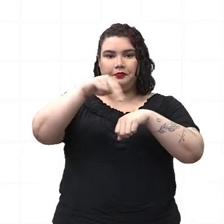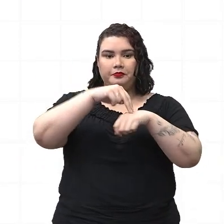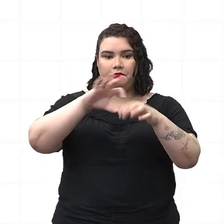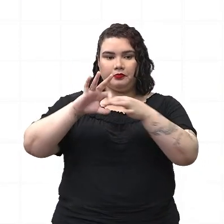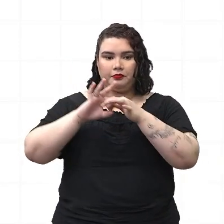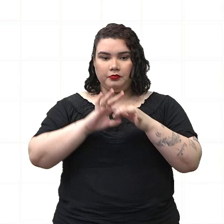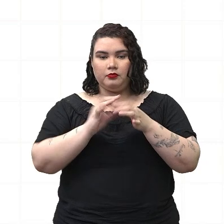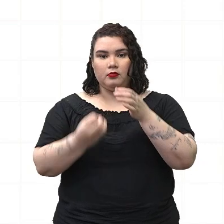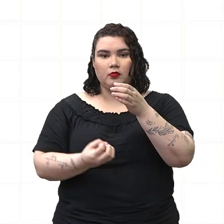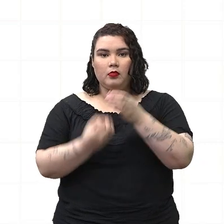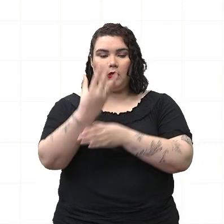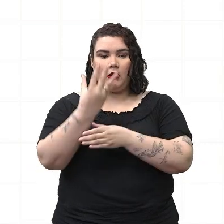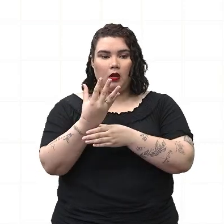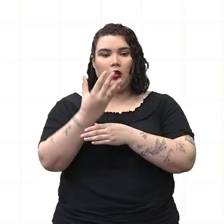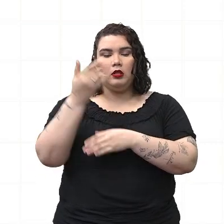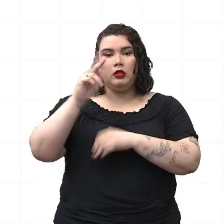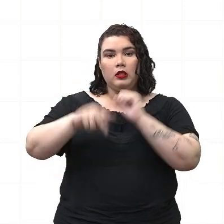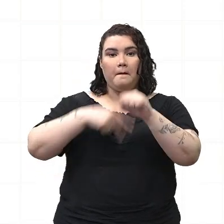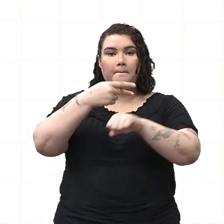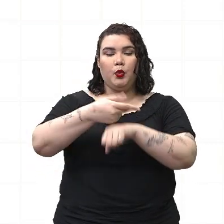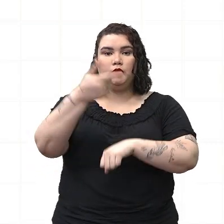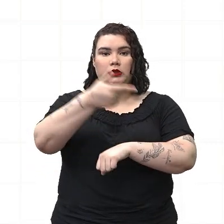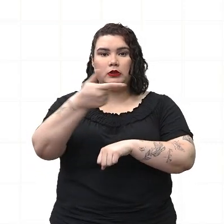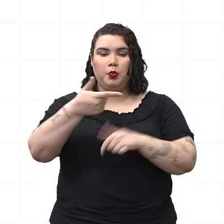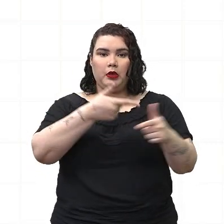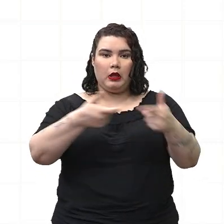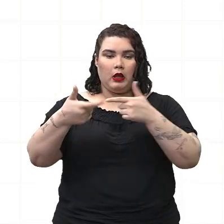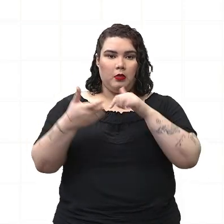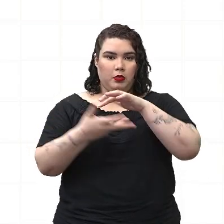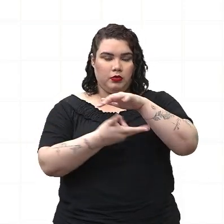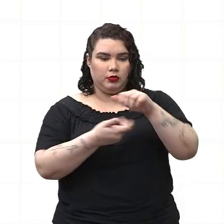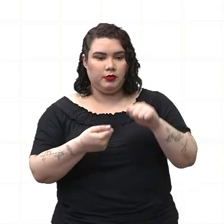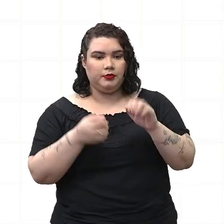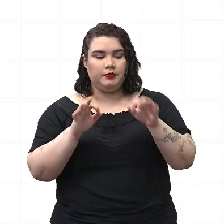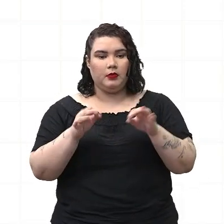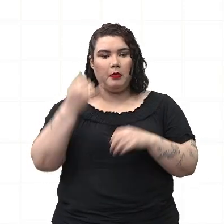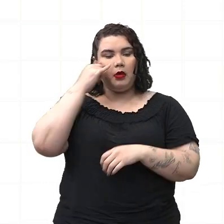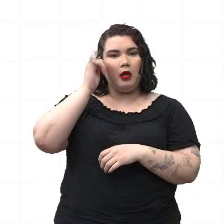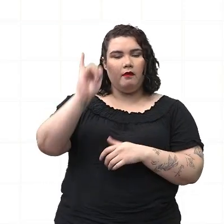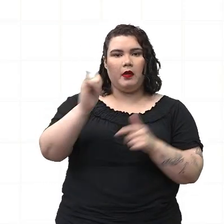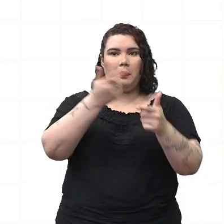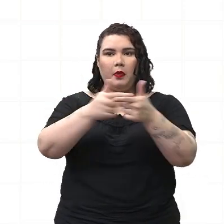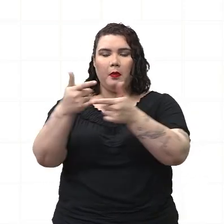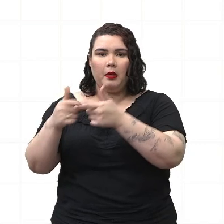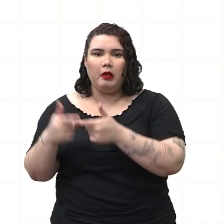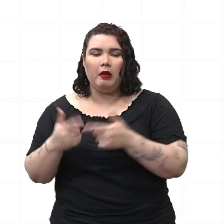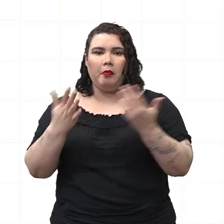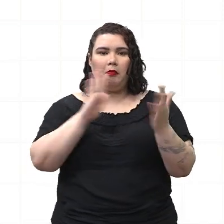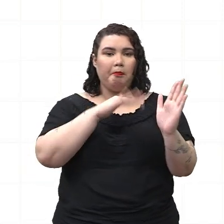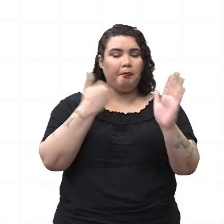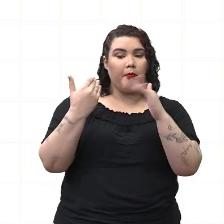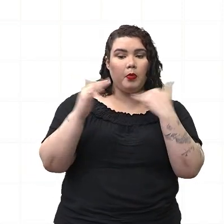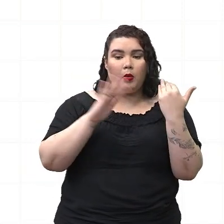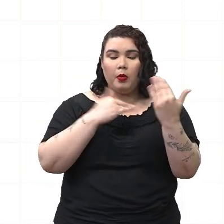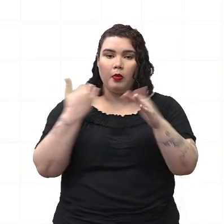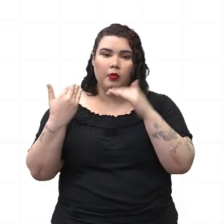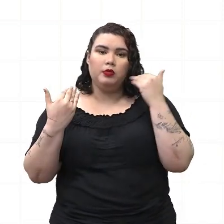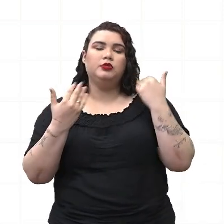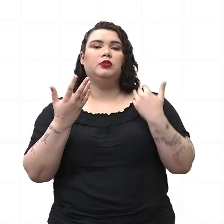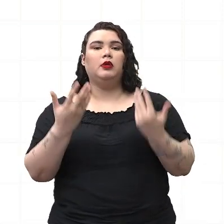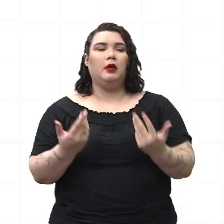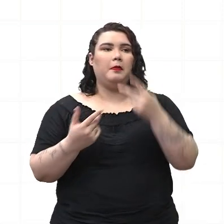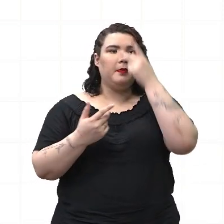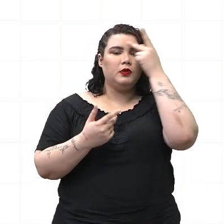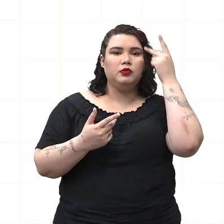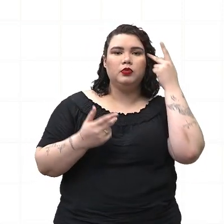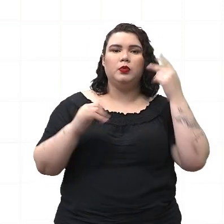Guerra Mundial, justamente para evitar que as injustiças, que as mortes, que as situações muito